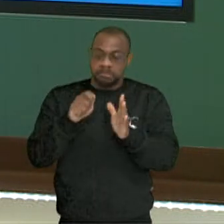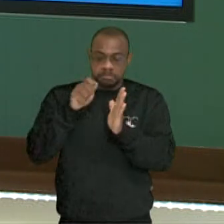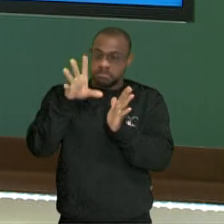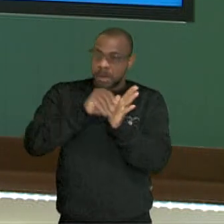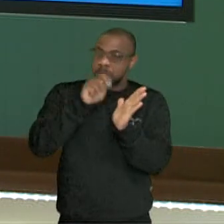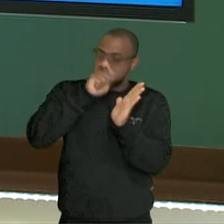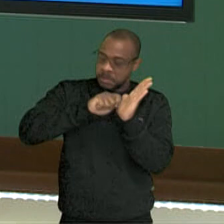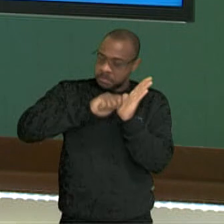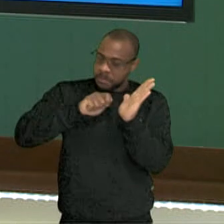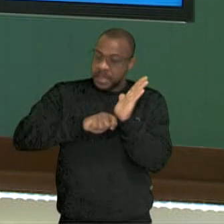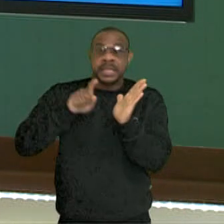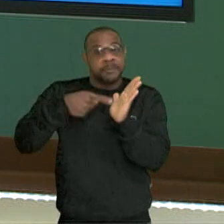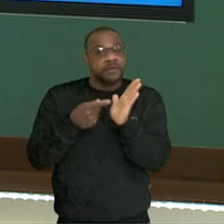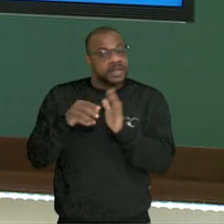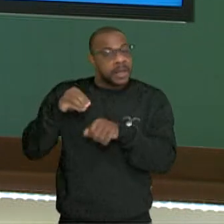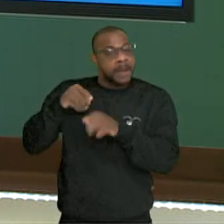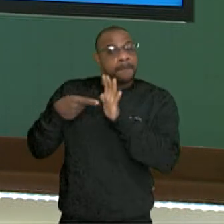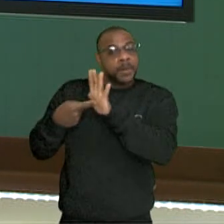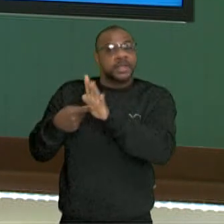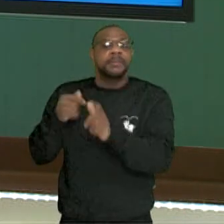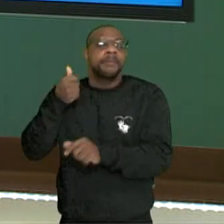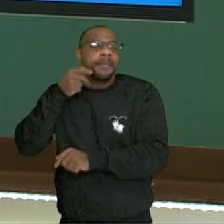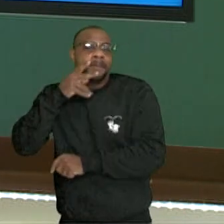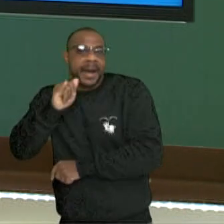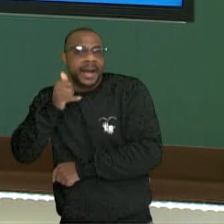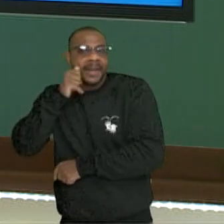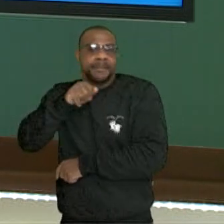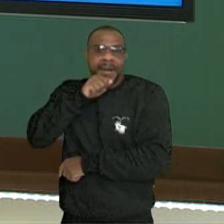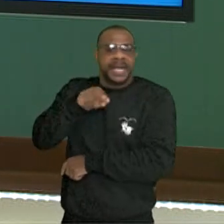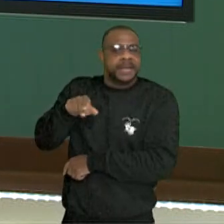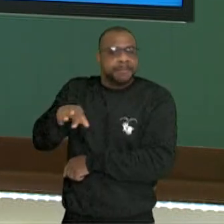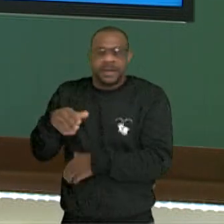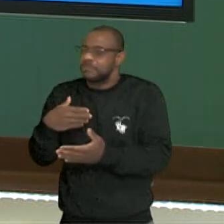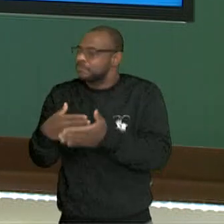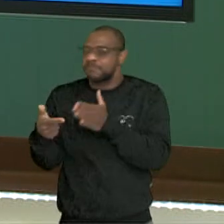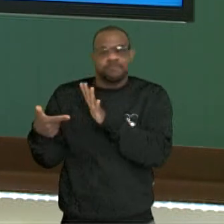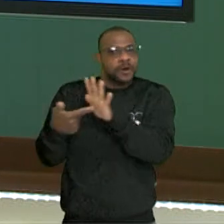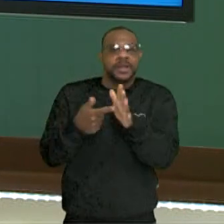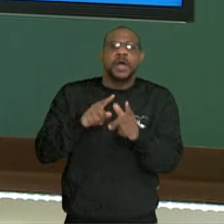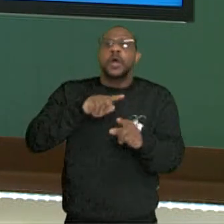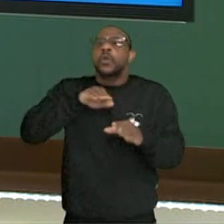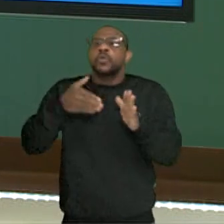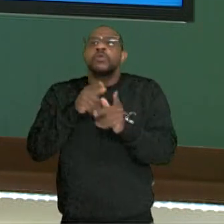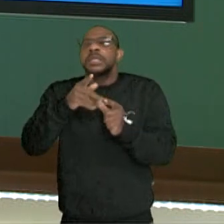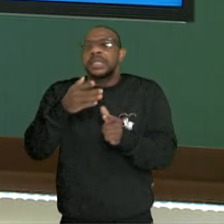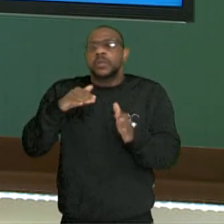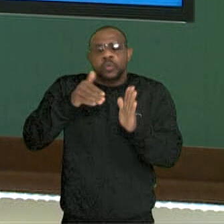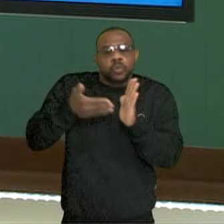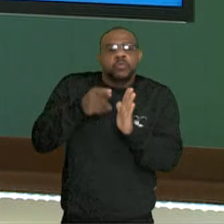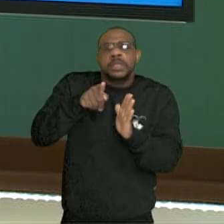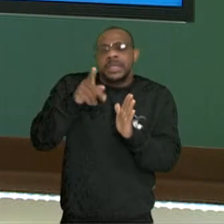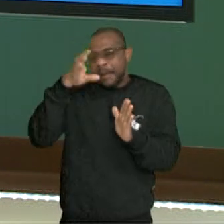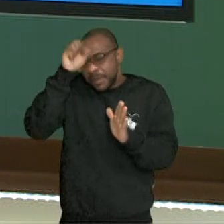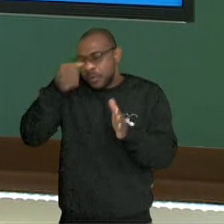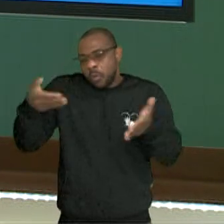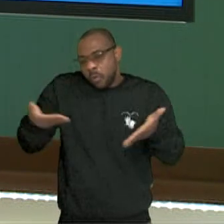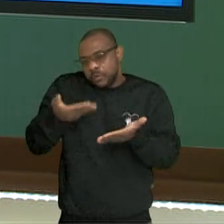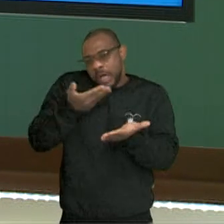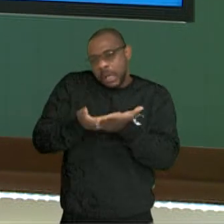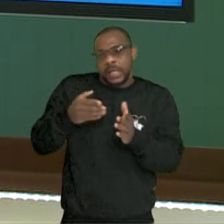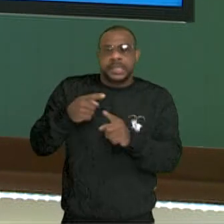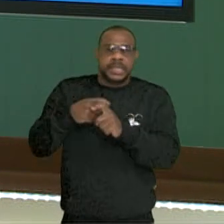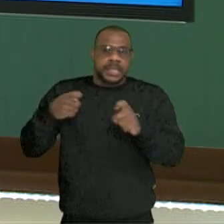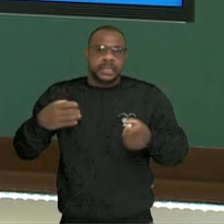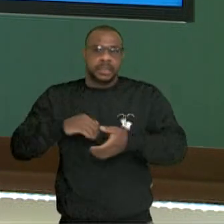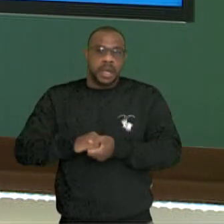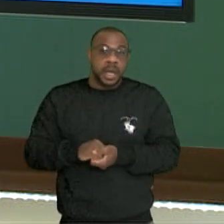depois você conta para mãe, pai, por irmãozão, para irmãzinha, tudo o que você está aprendendo na aula de ciências com o professor Fabiano. Além